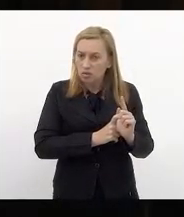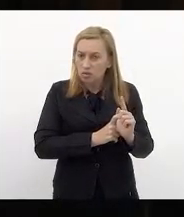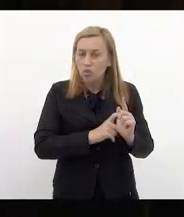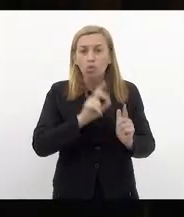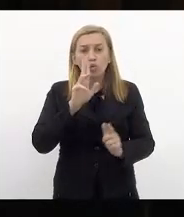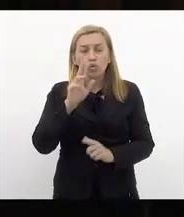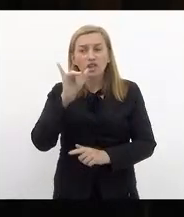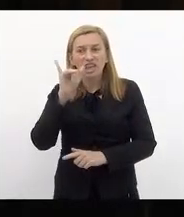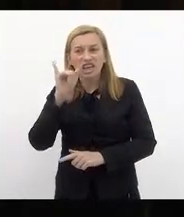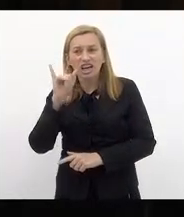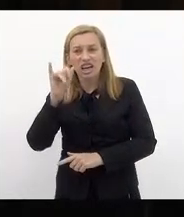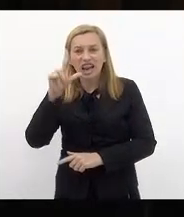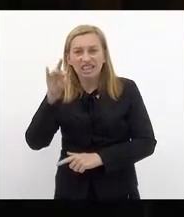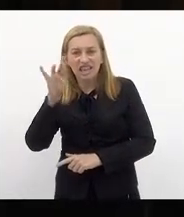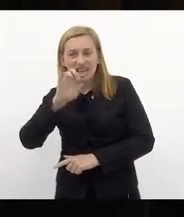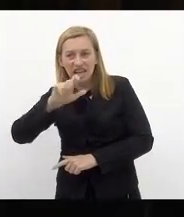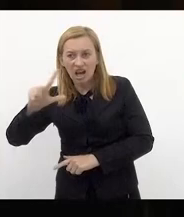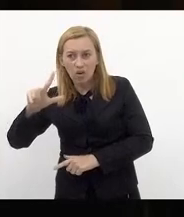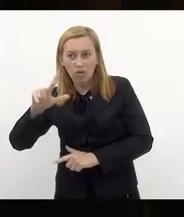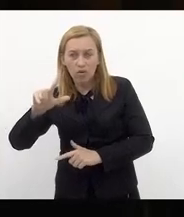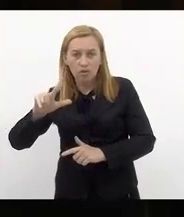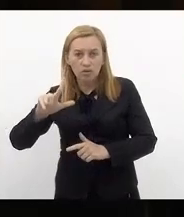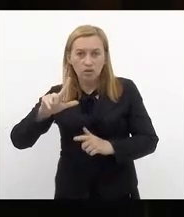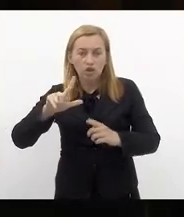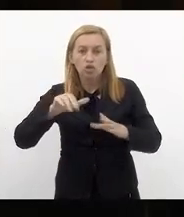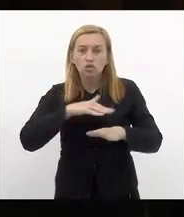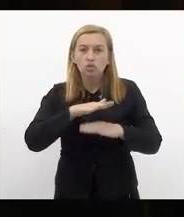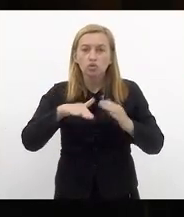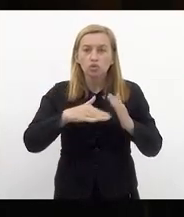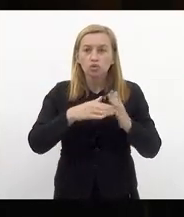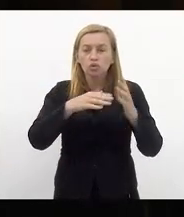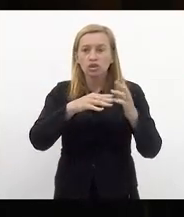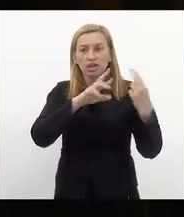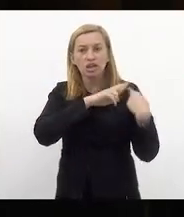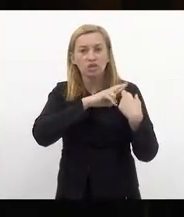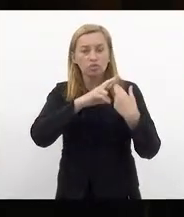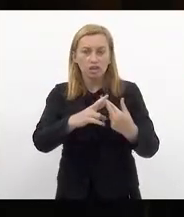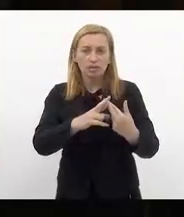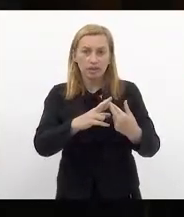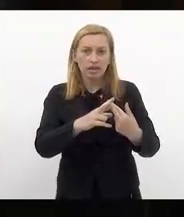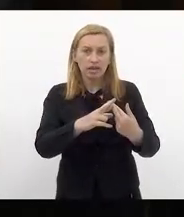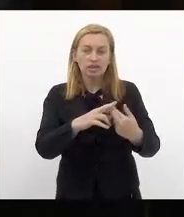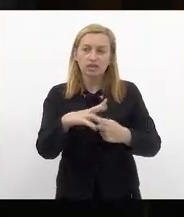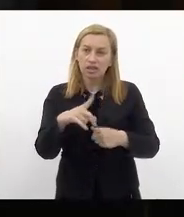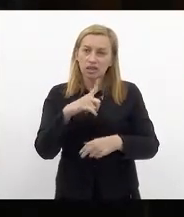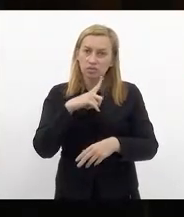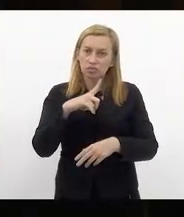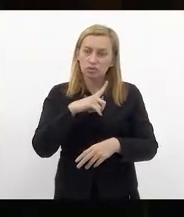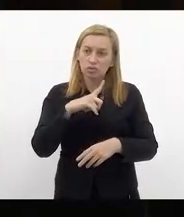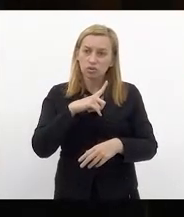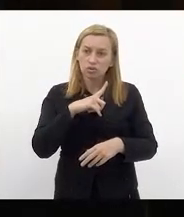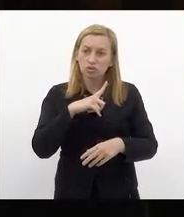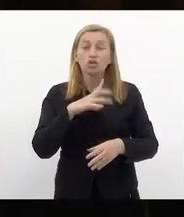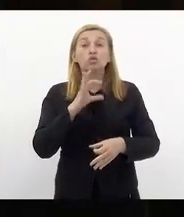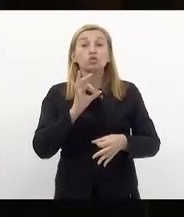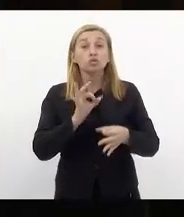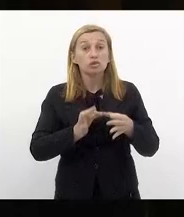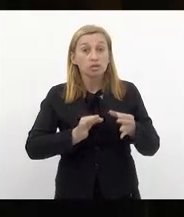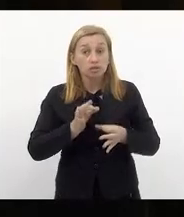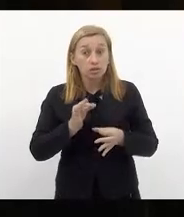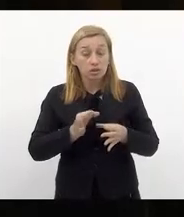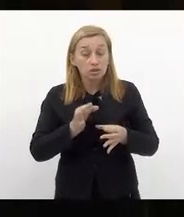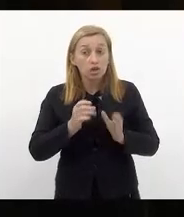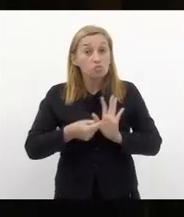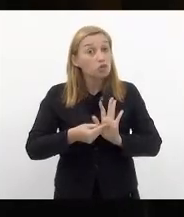unilateral, assumindo todas as responsabilidades e, sobretudo, judicializando